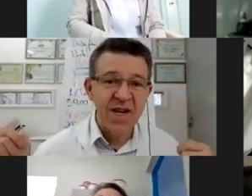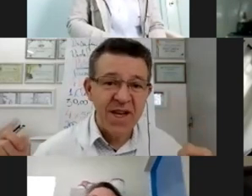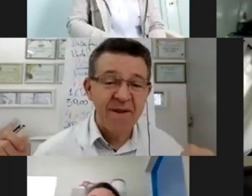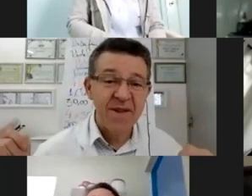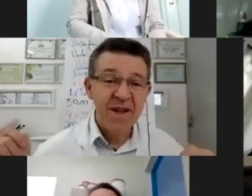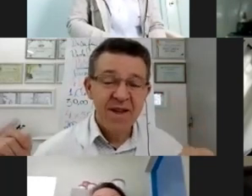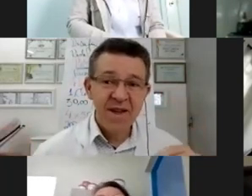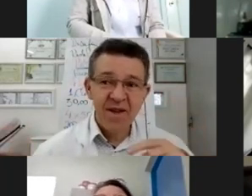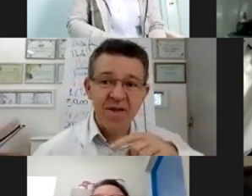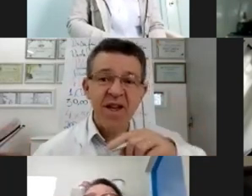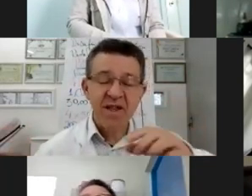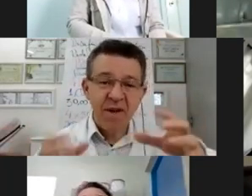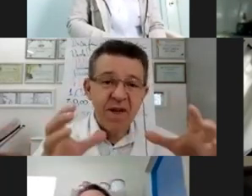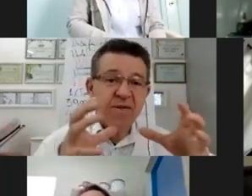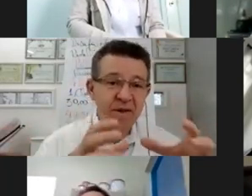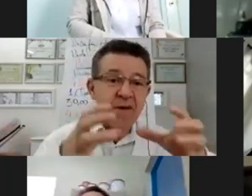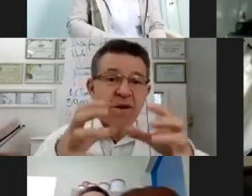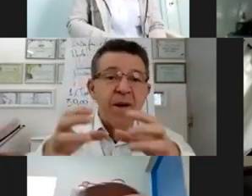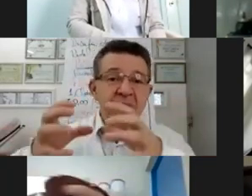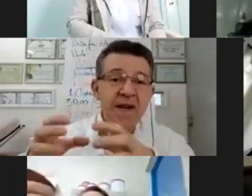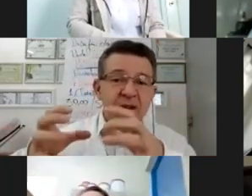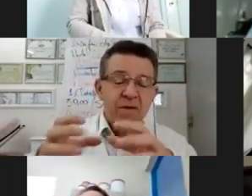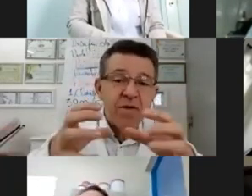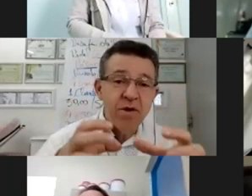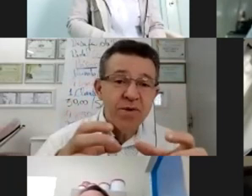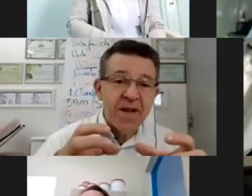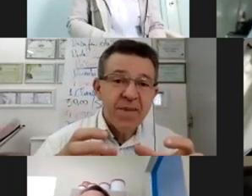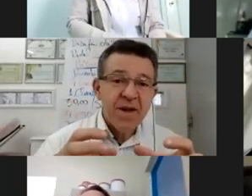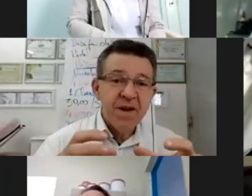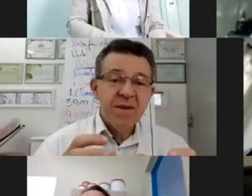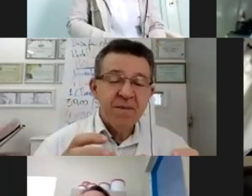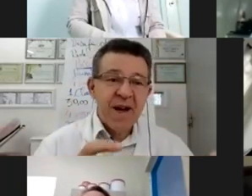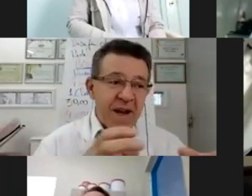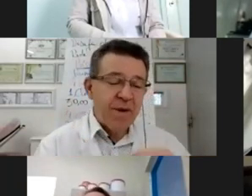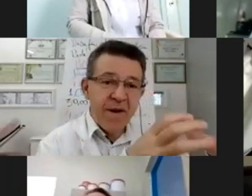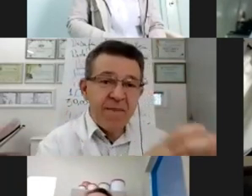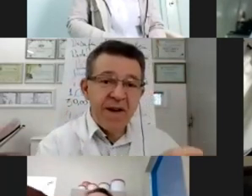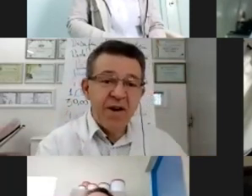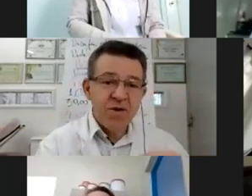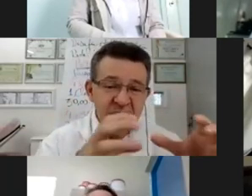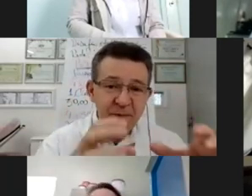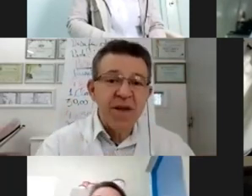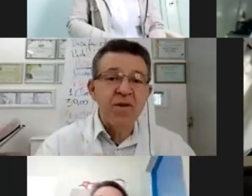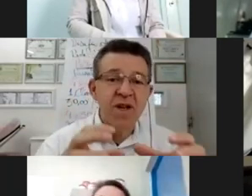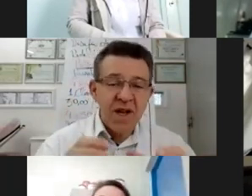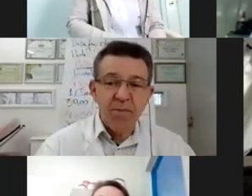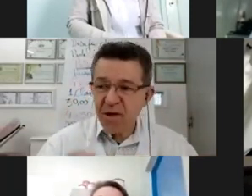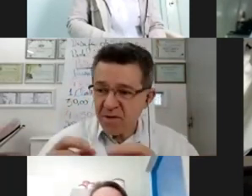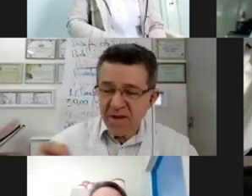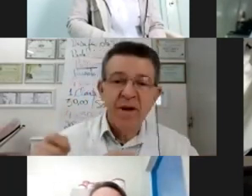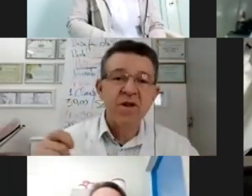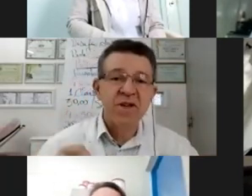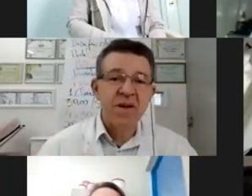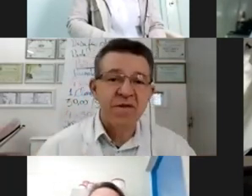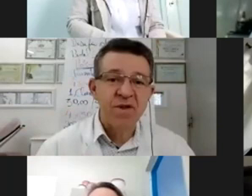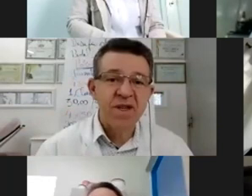uma mochilinha, e onde tem as famílias, porque ficam em famílias, né? Ficam em grupos, né? Parar numa família, ó, eu sou terapeuta, tal, posso